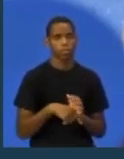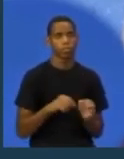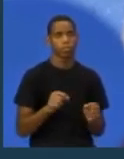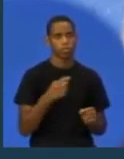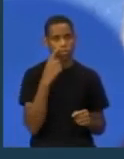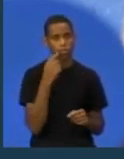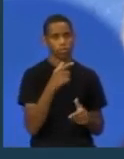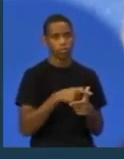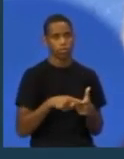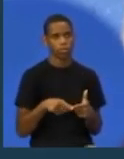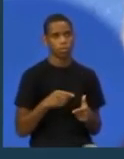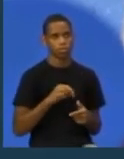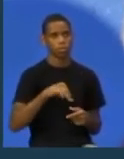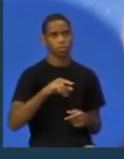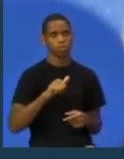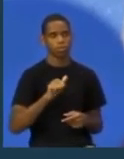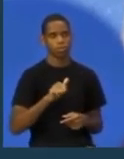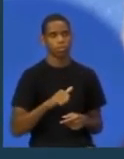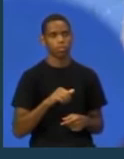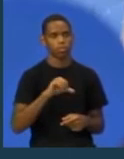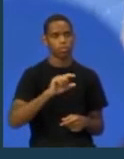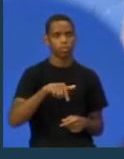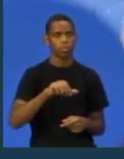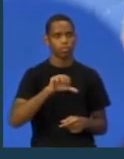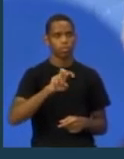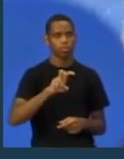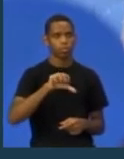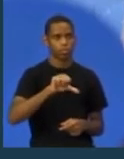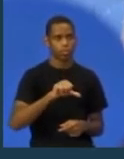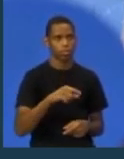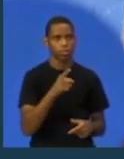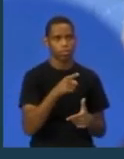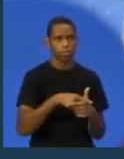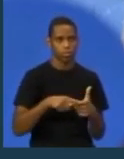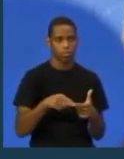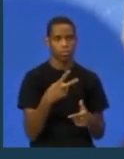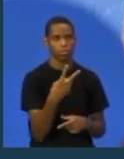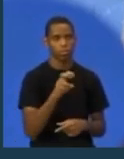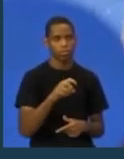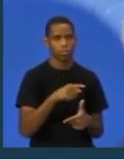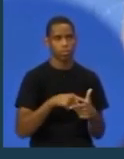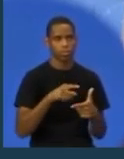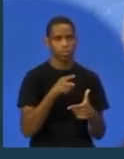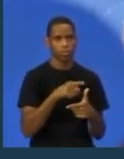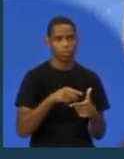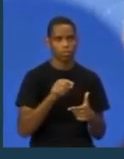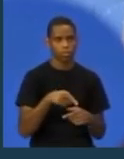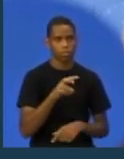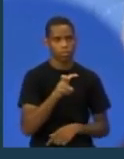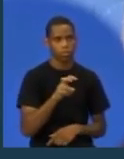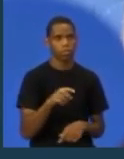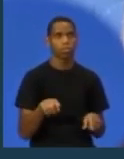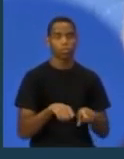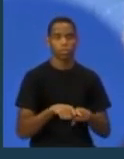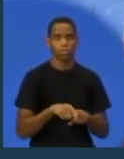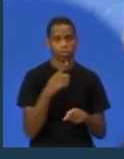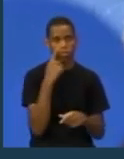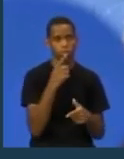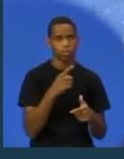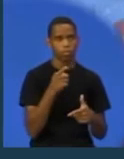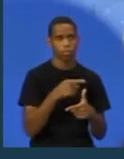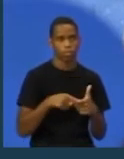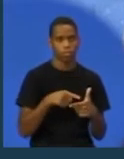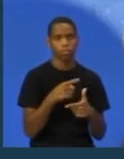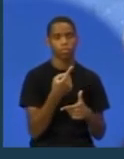padrão e divide pela média, 9,59 dividido por 25,5. E aí você multiplica por